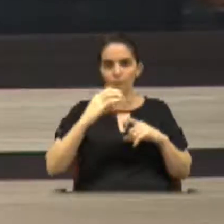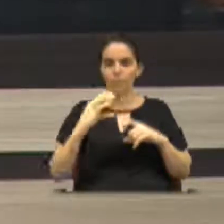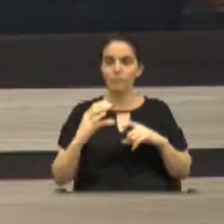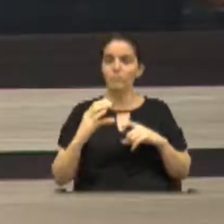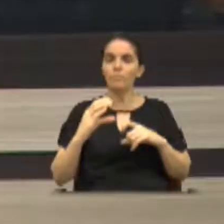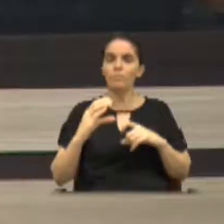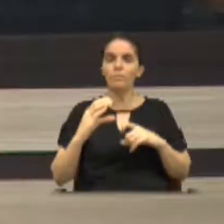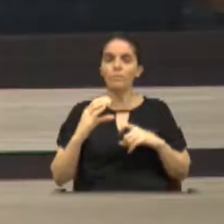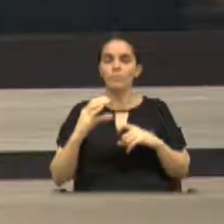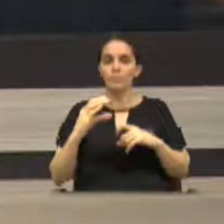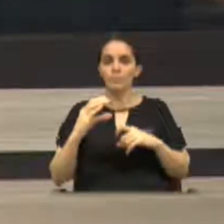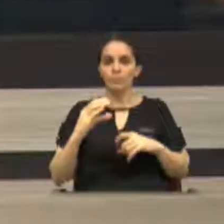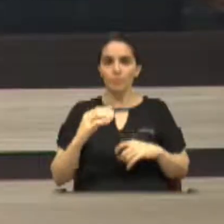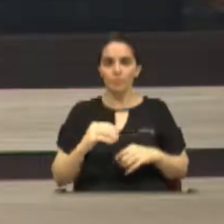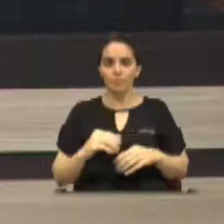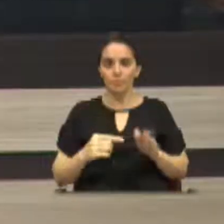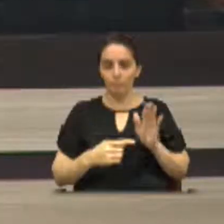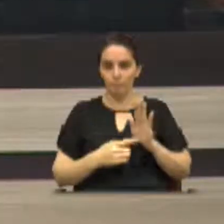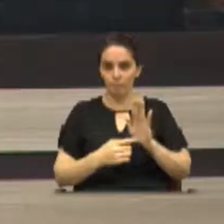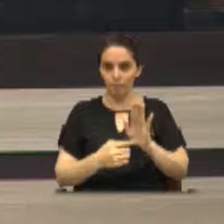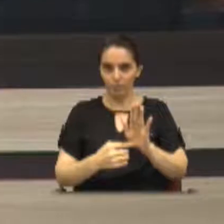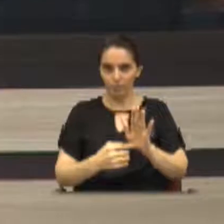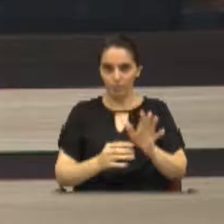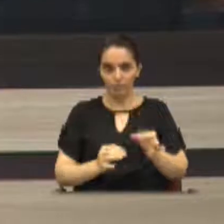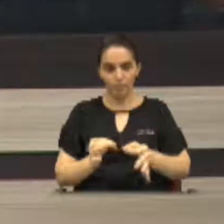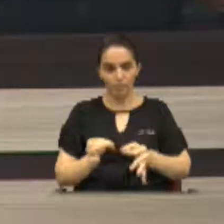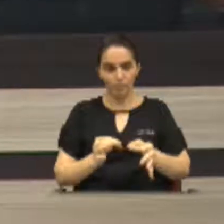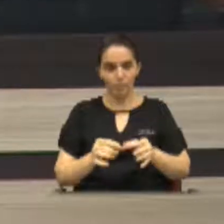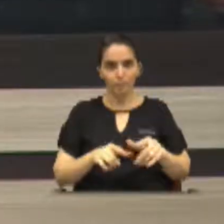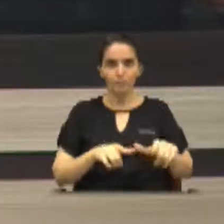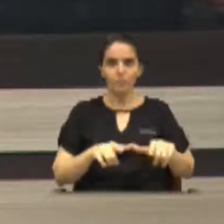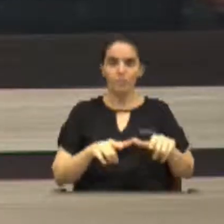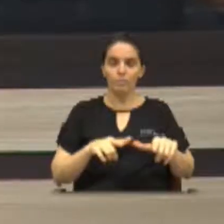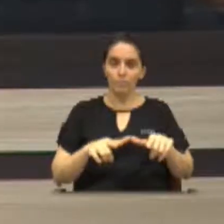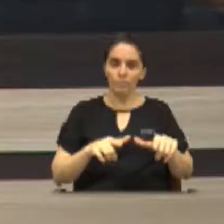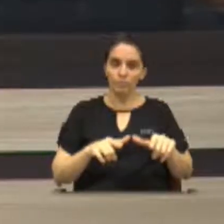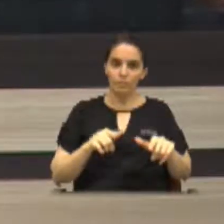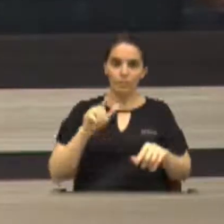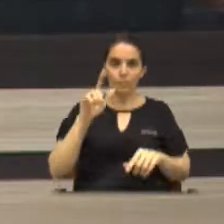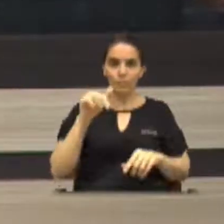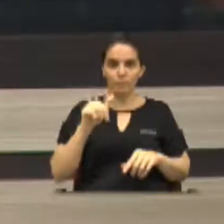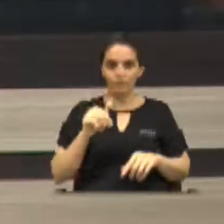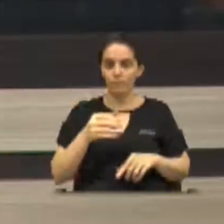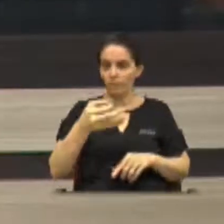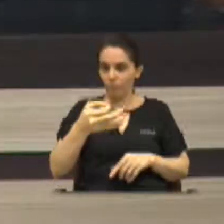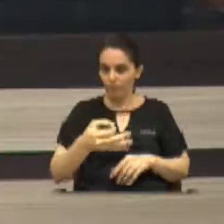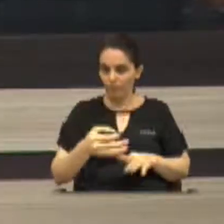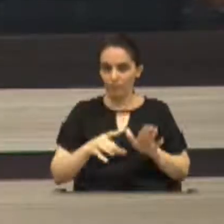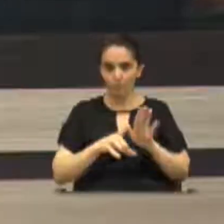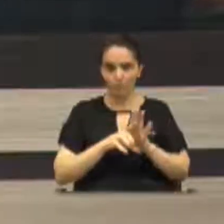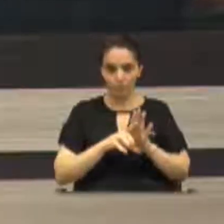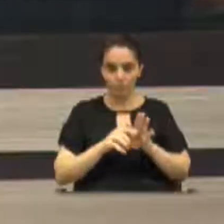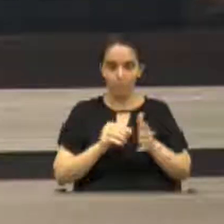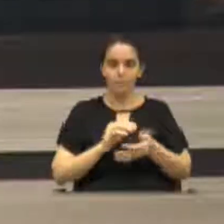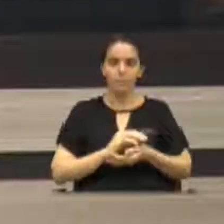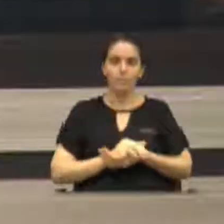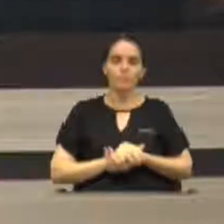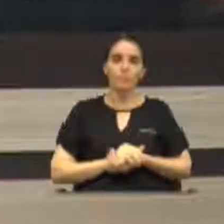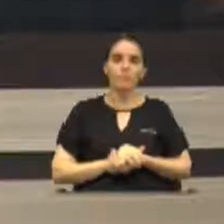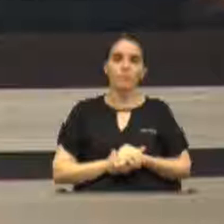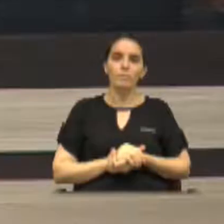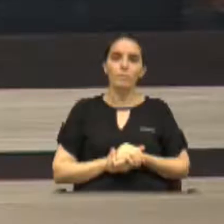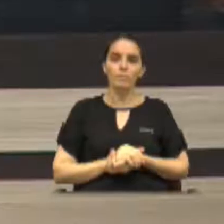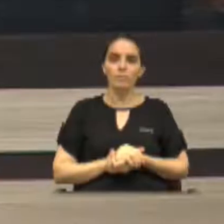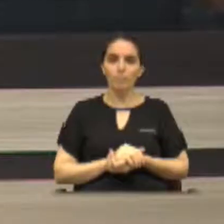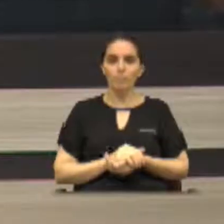de Limeira, mediante a apresentação de plano de trabalho e consequente formalização do respectivo instrumento legal,